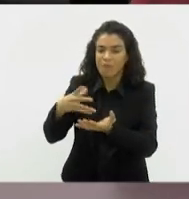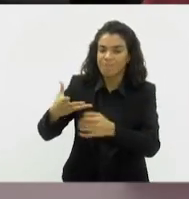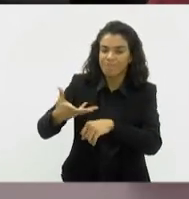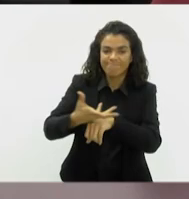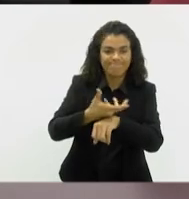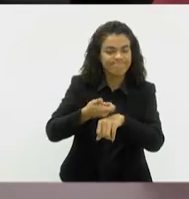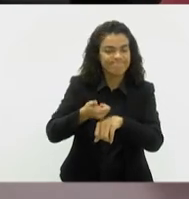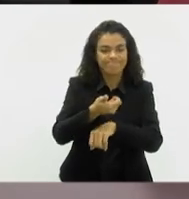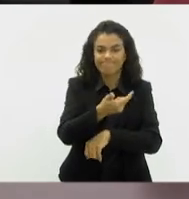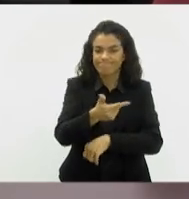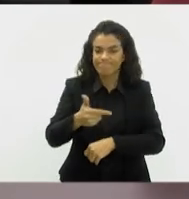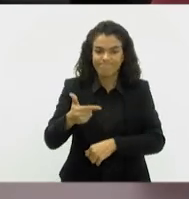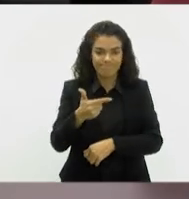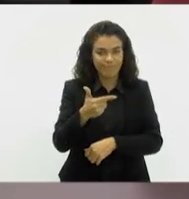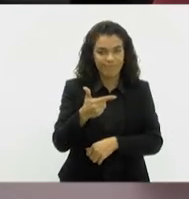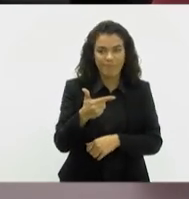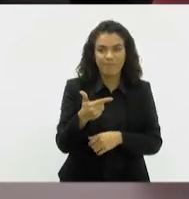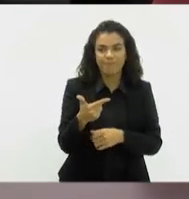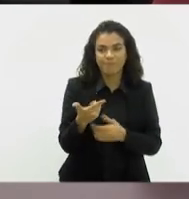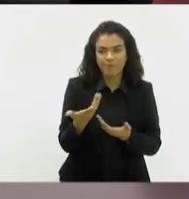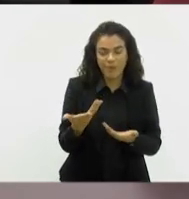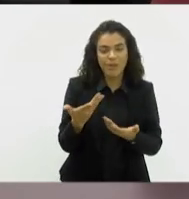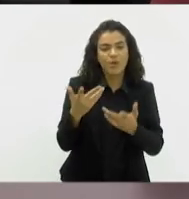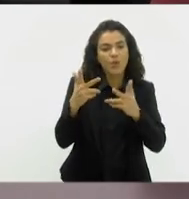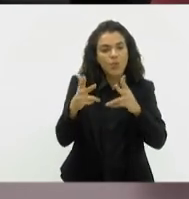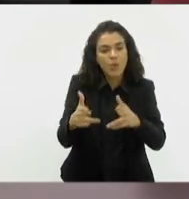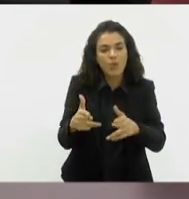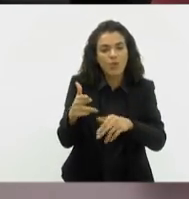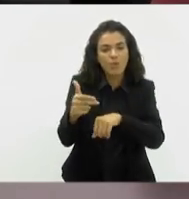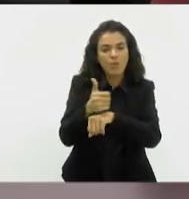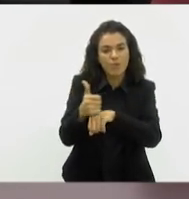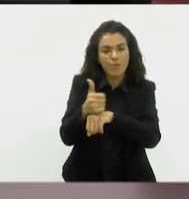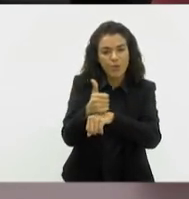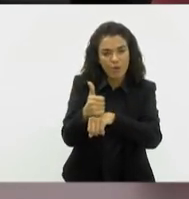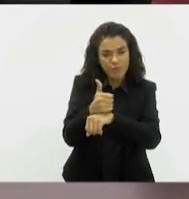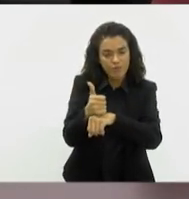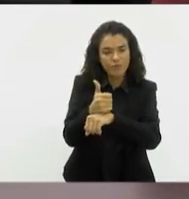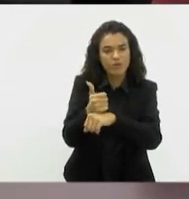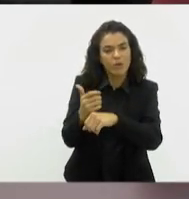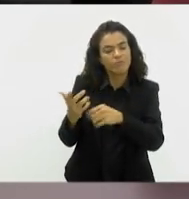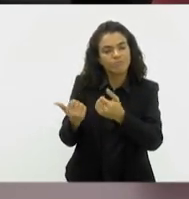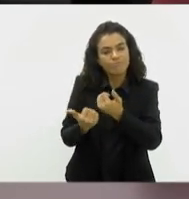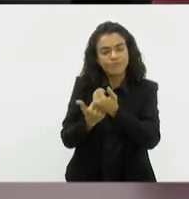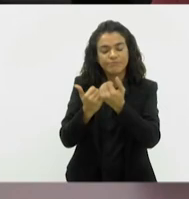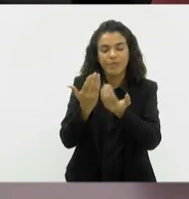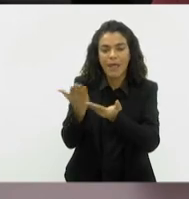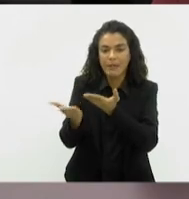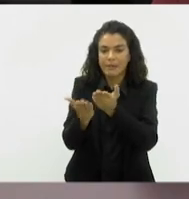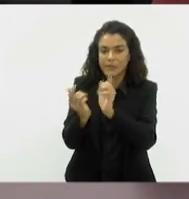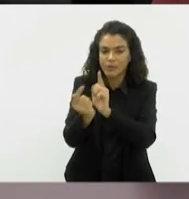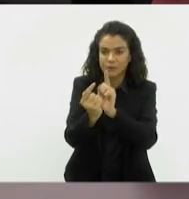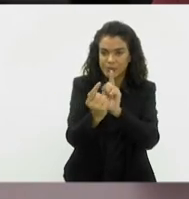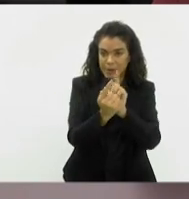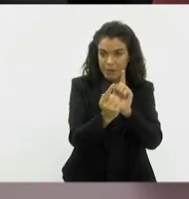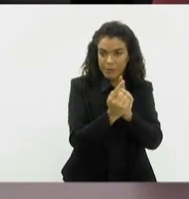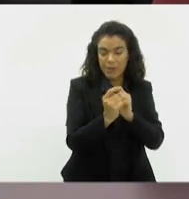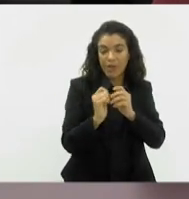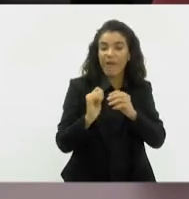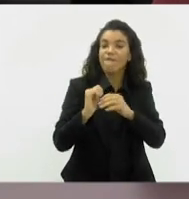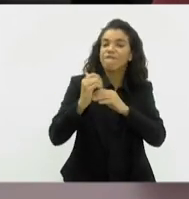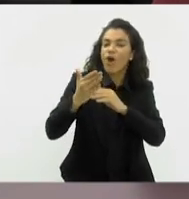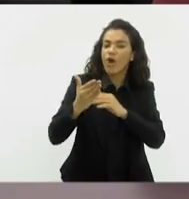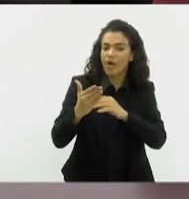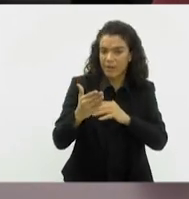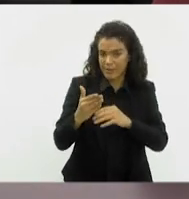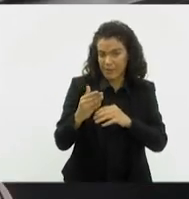qualificadas como esses profissionais que fazem hoje a rede de proteção, de atendimento, que são extramuros.